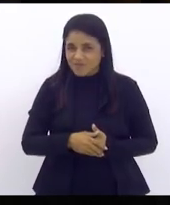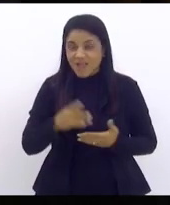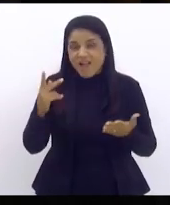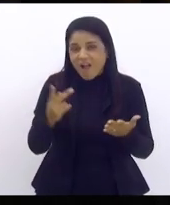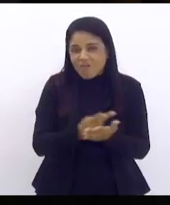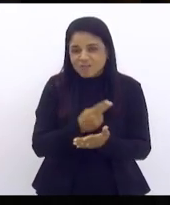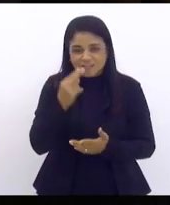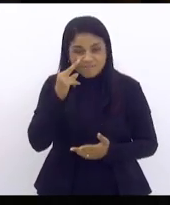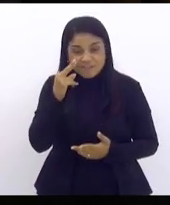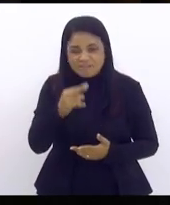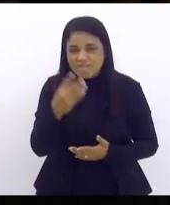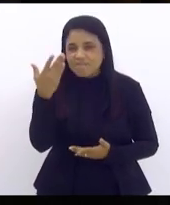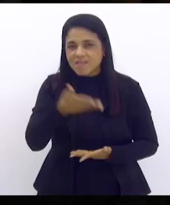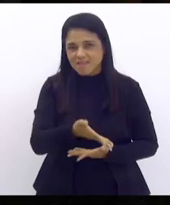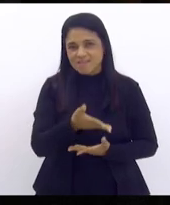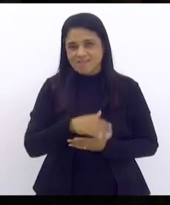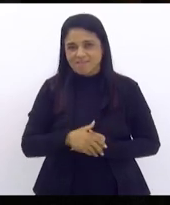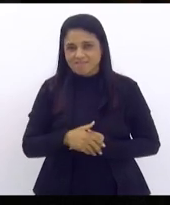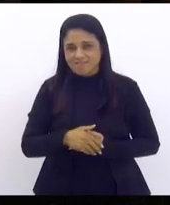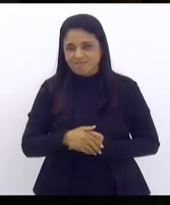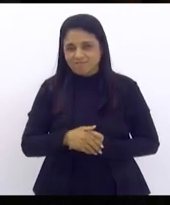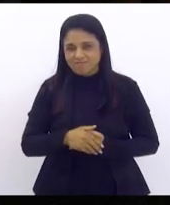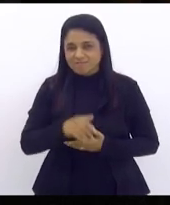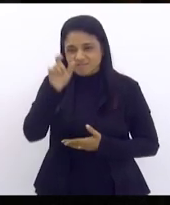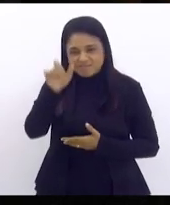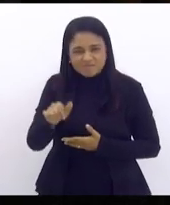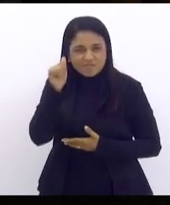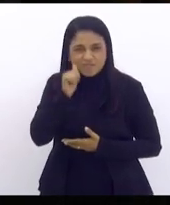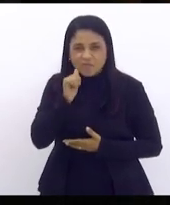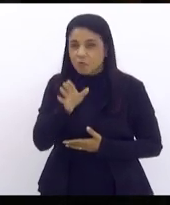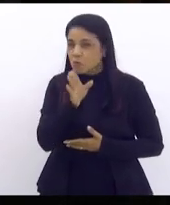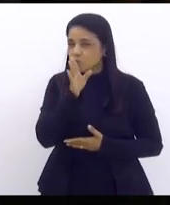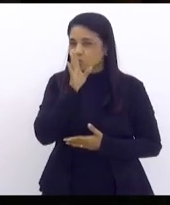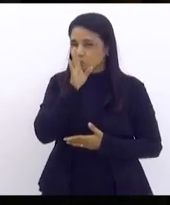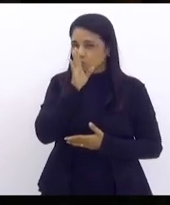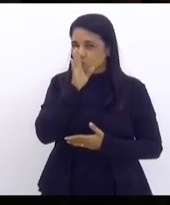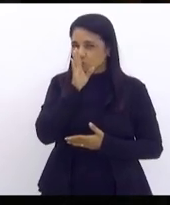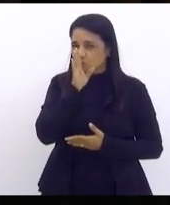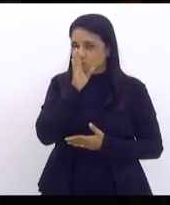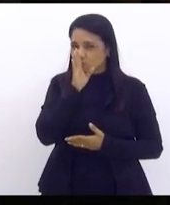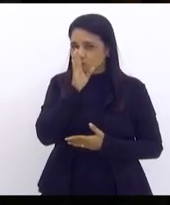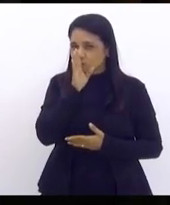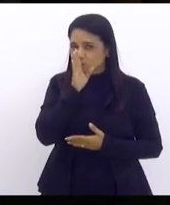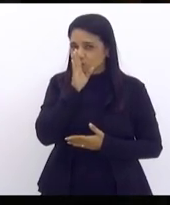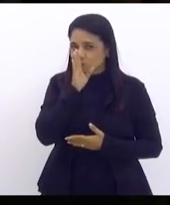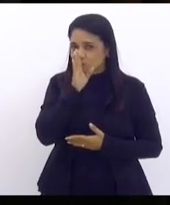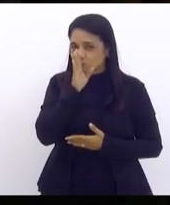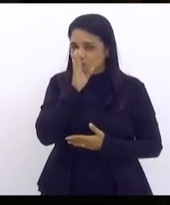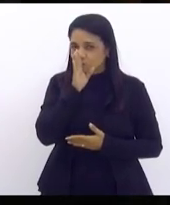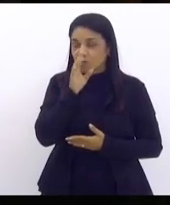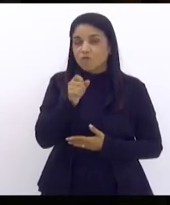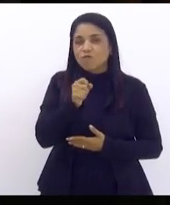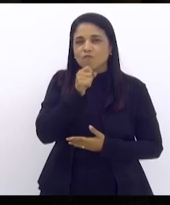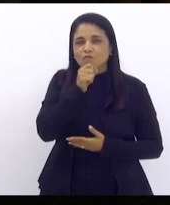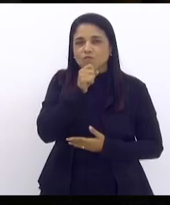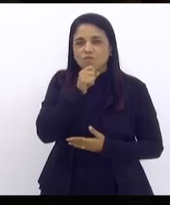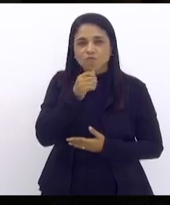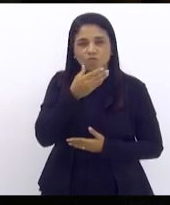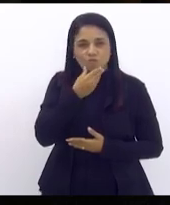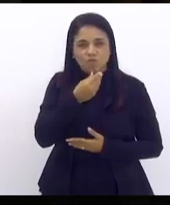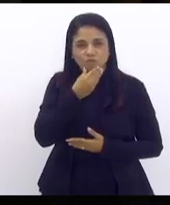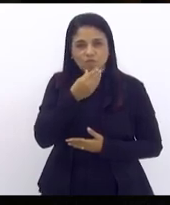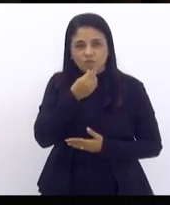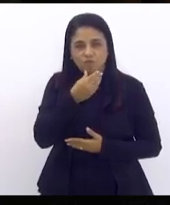debaixo do seu olho, deputada. A senhora também ficou caladinha, quando um avô com uma criança no colo